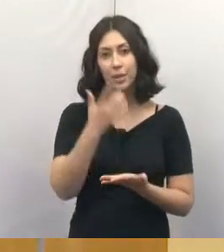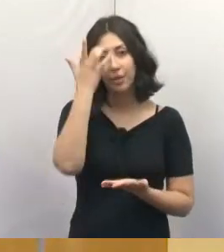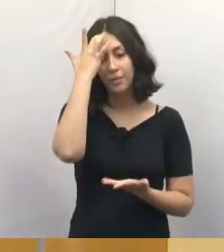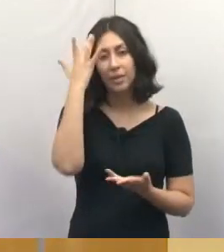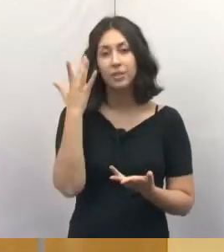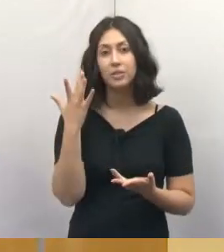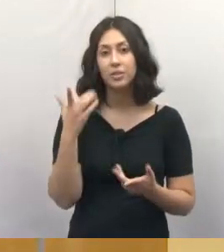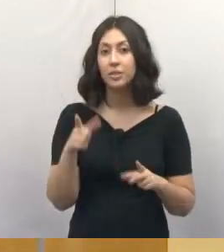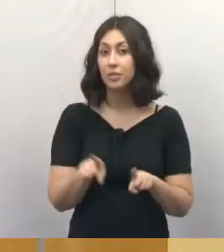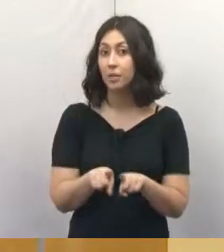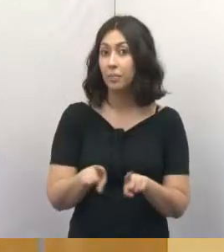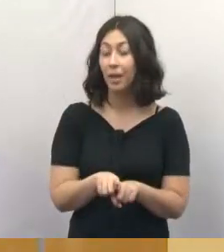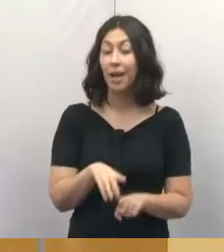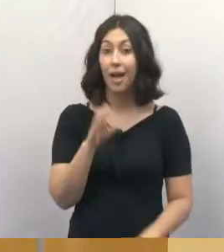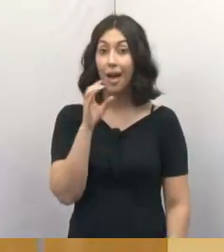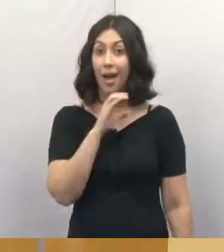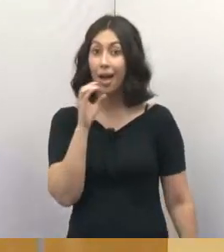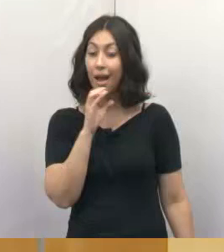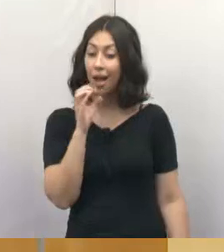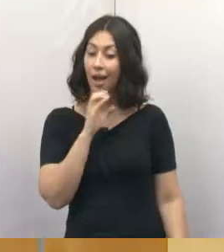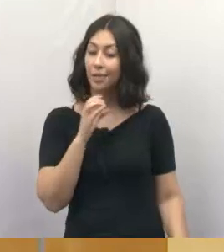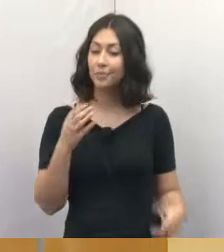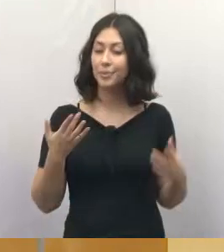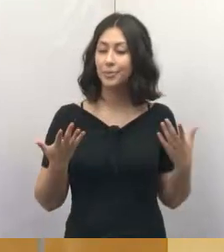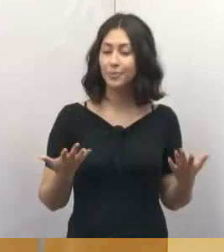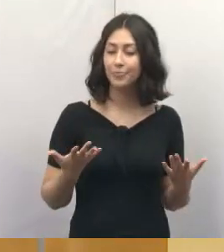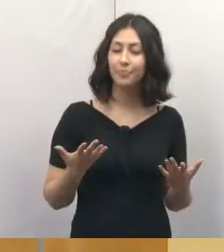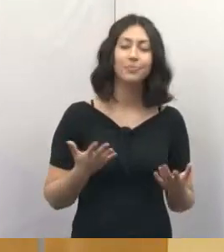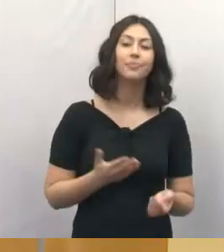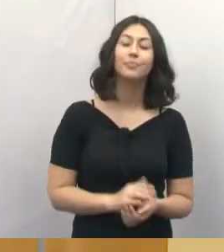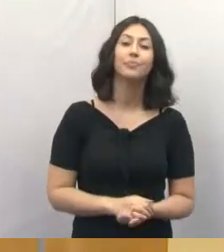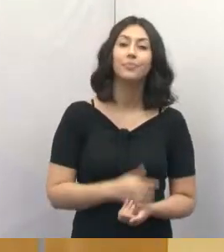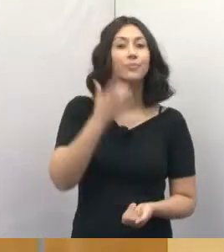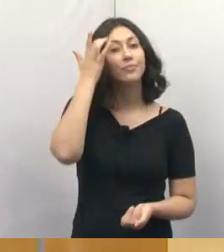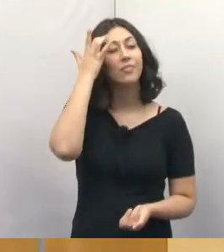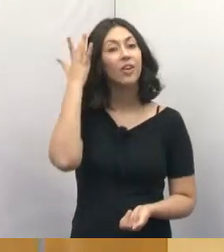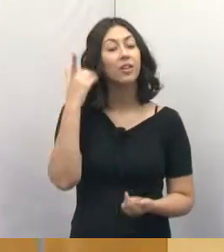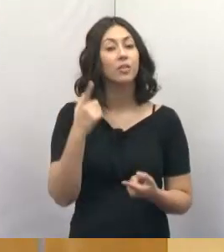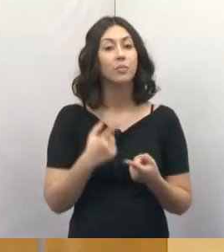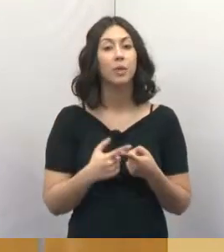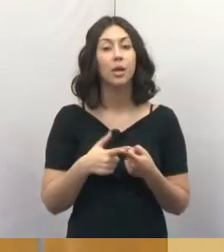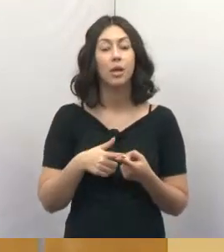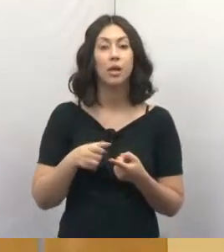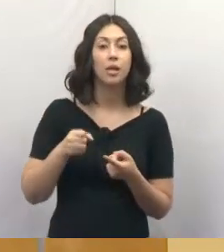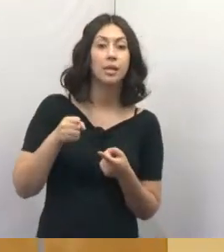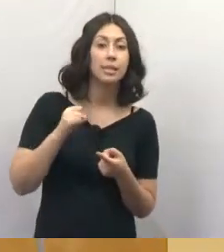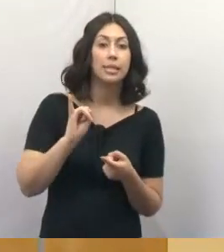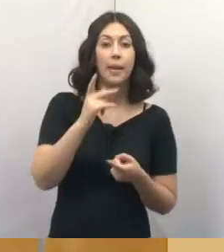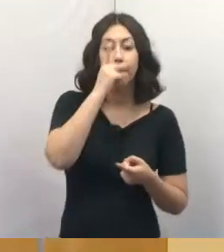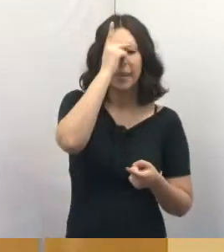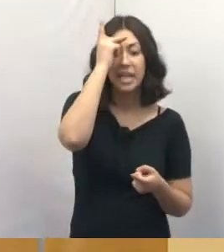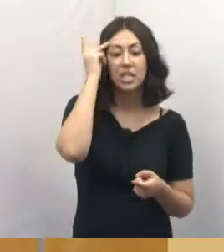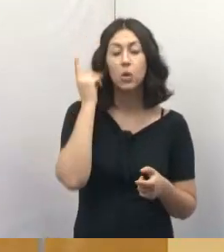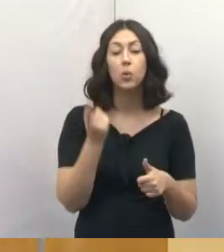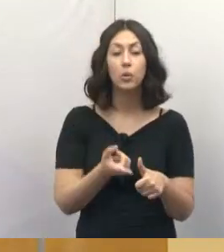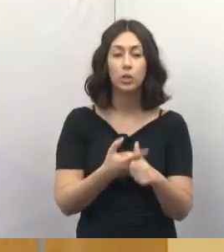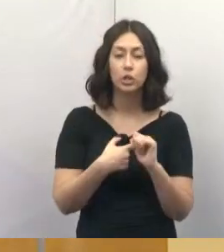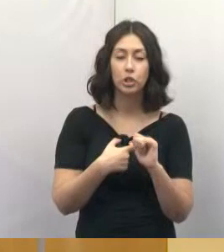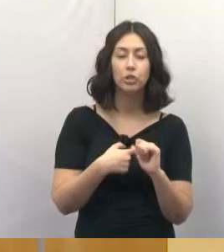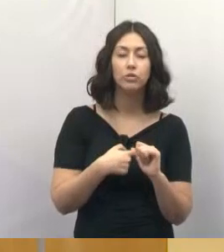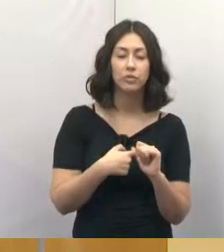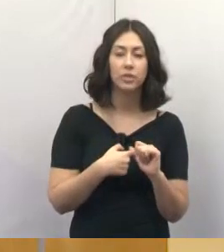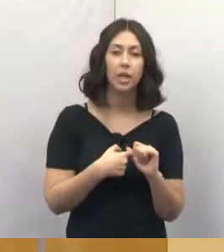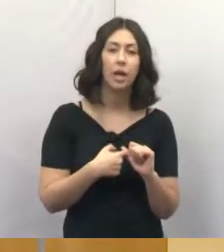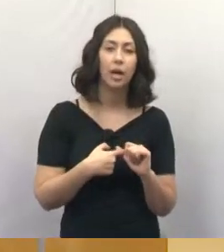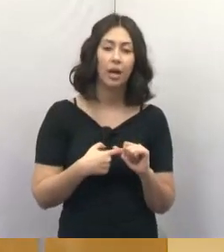Da agilidade também, porque se a pessoa tem uma dívida, seu Luiz,